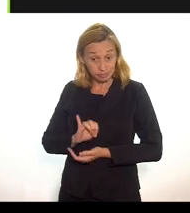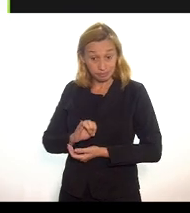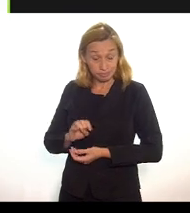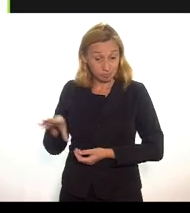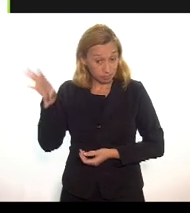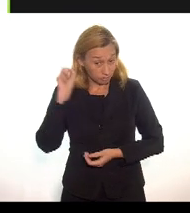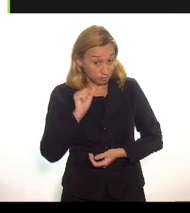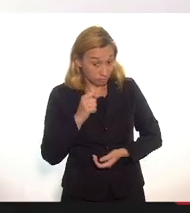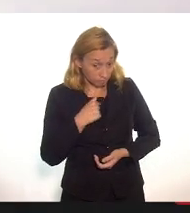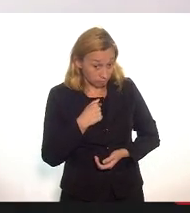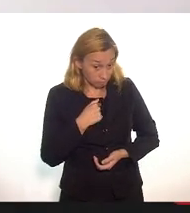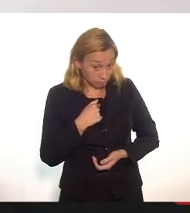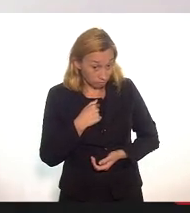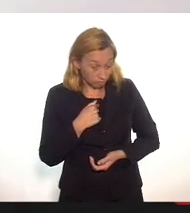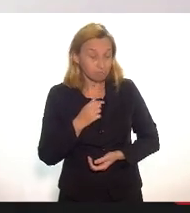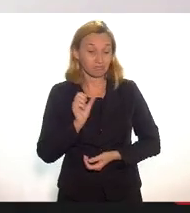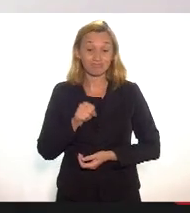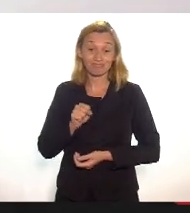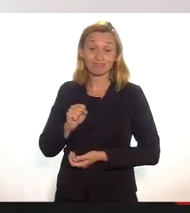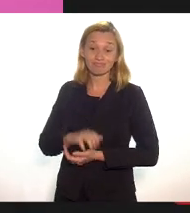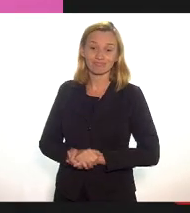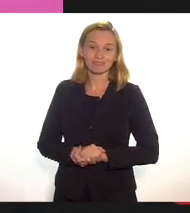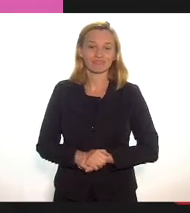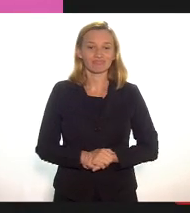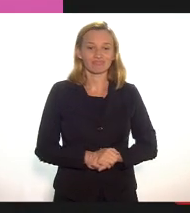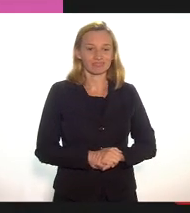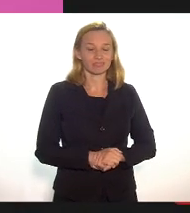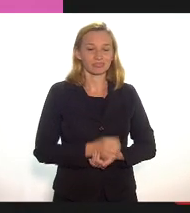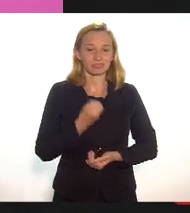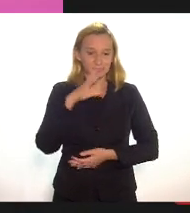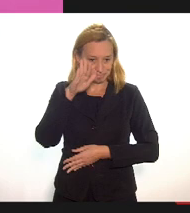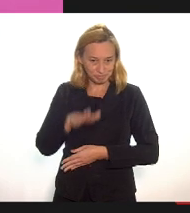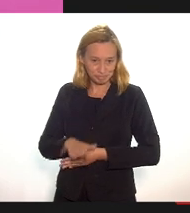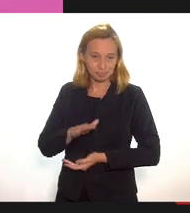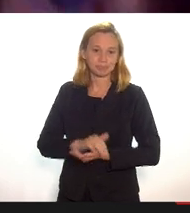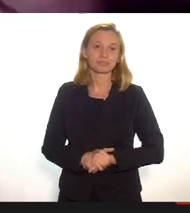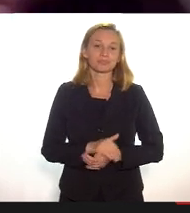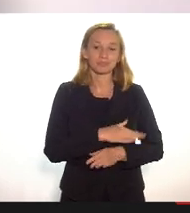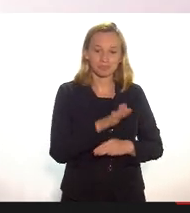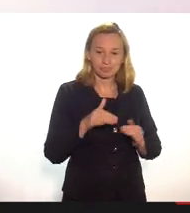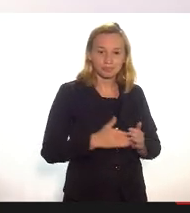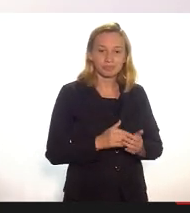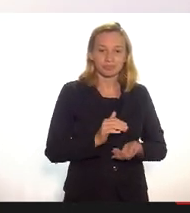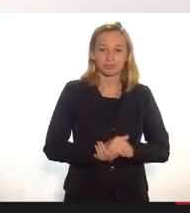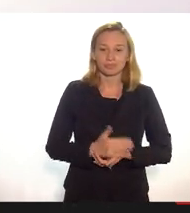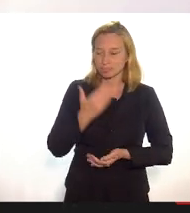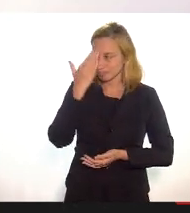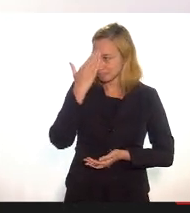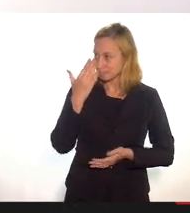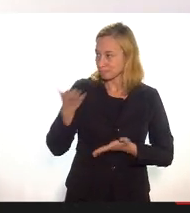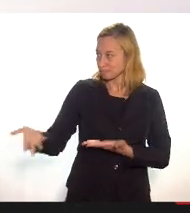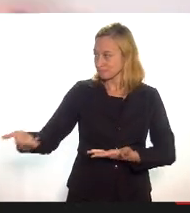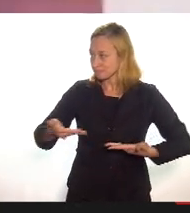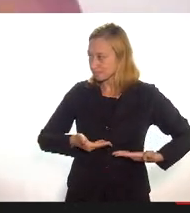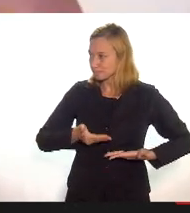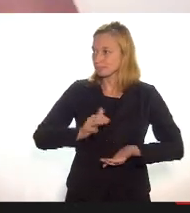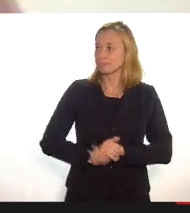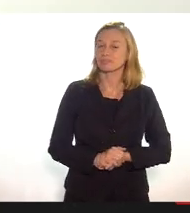ouvindo? Sim. Ah, sim. Boa tarde. Boa tarde a todos. Obrigada pelo